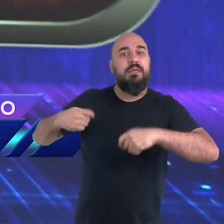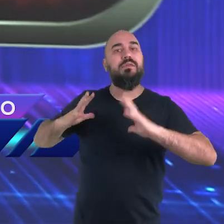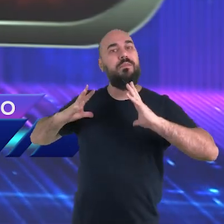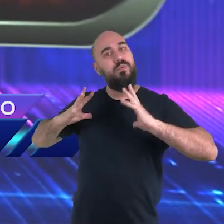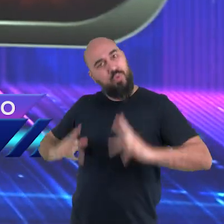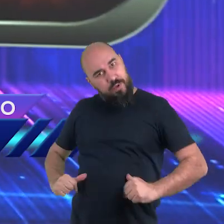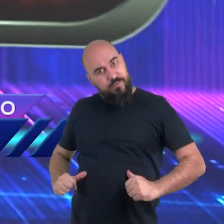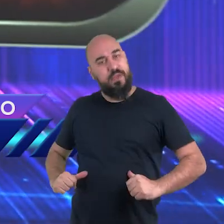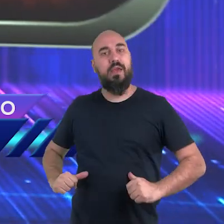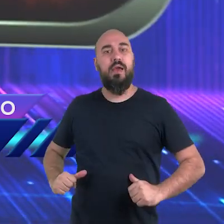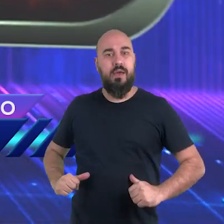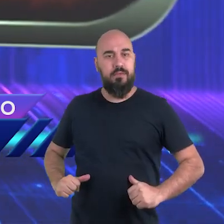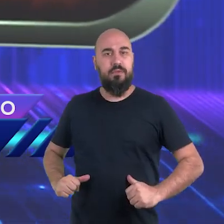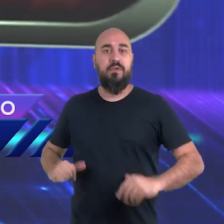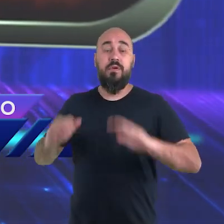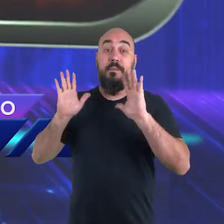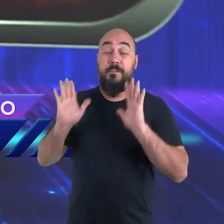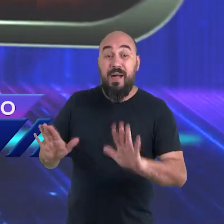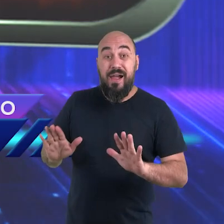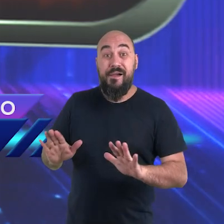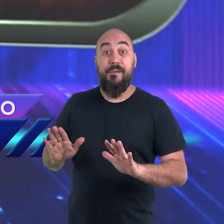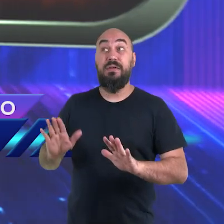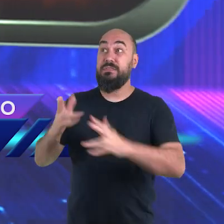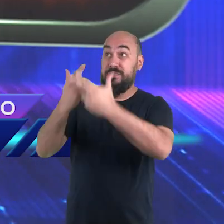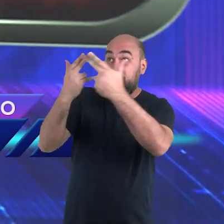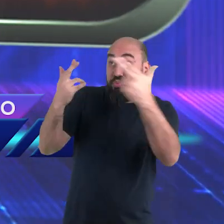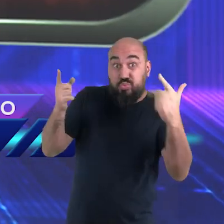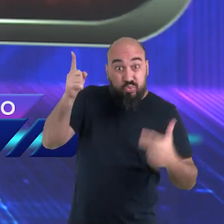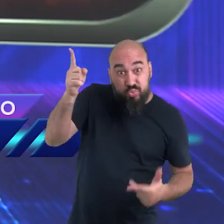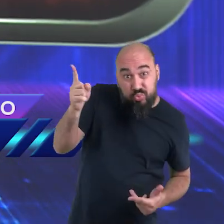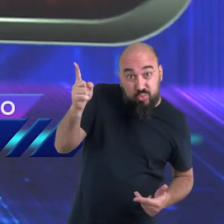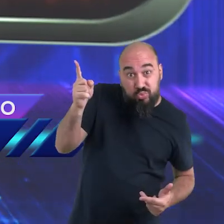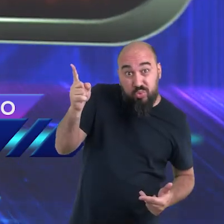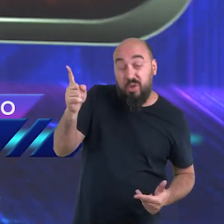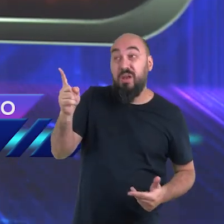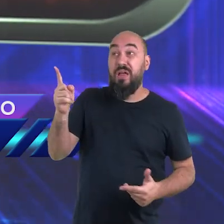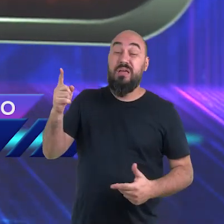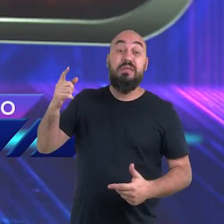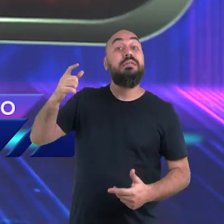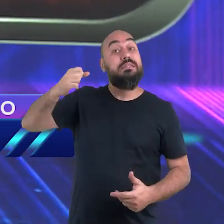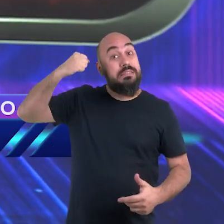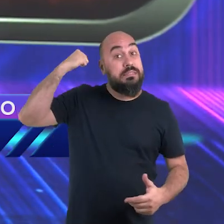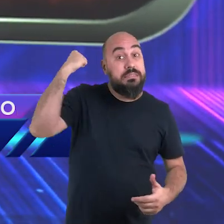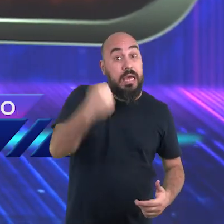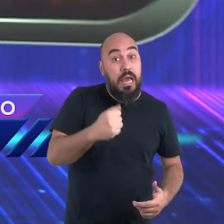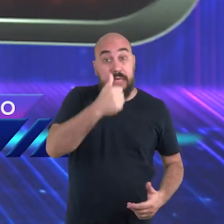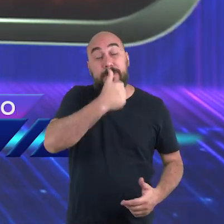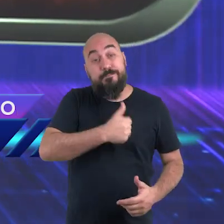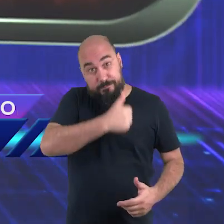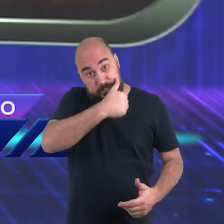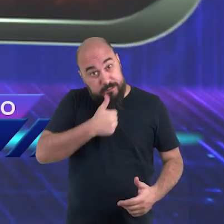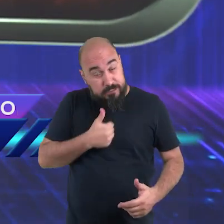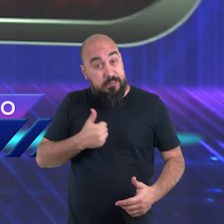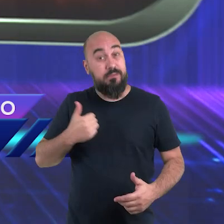tais sacrifícios, mas as próprias coisas celestiais com sacrifícios a